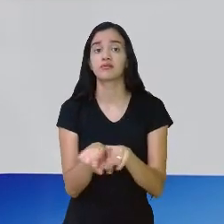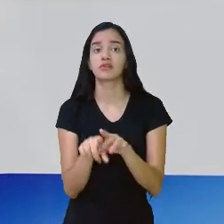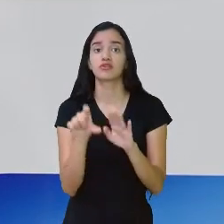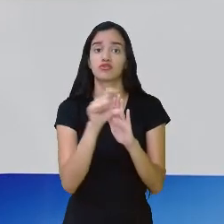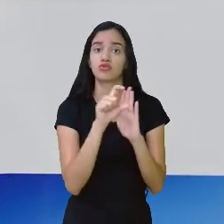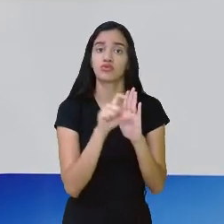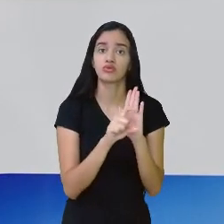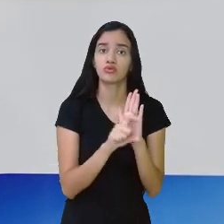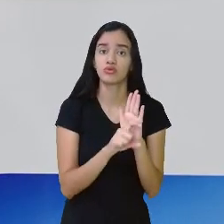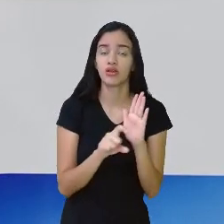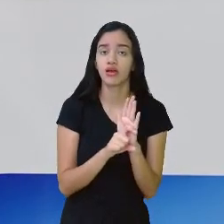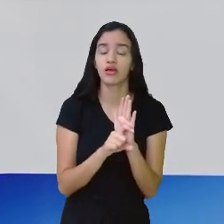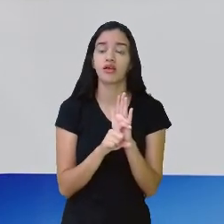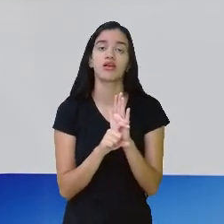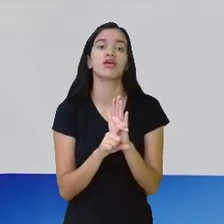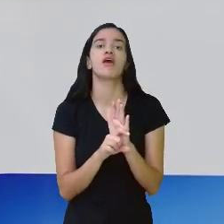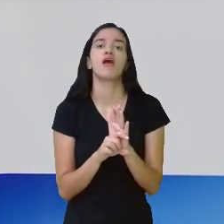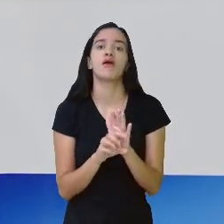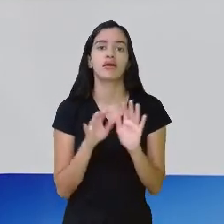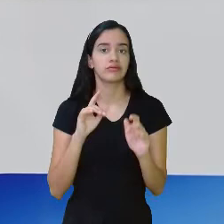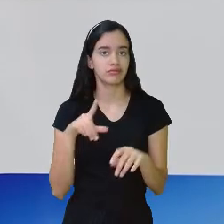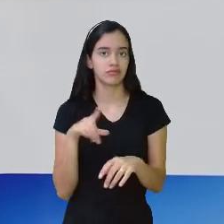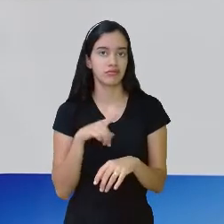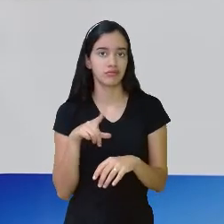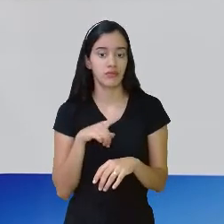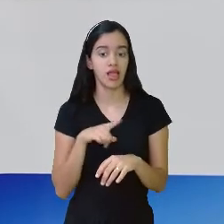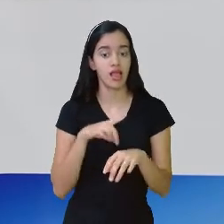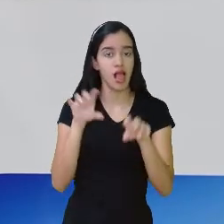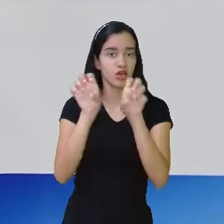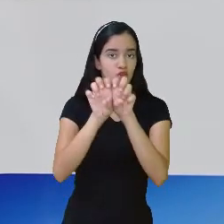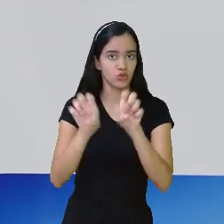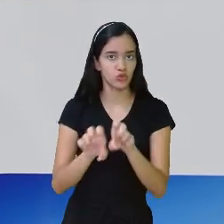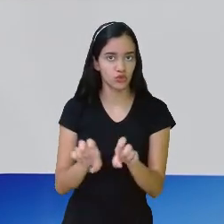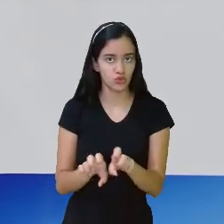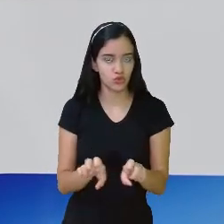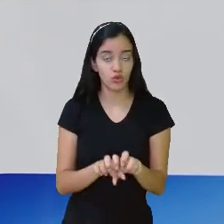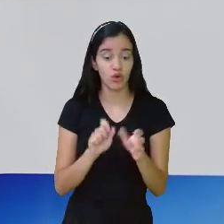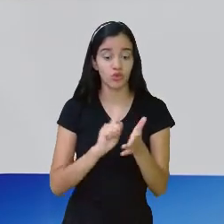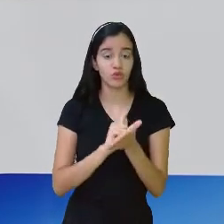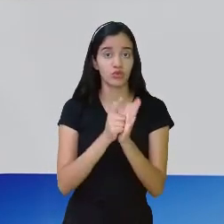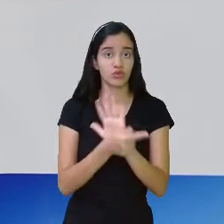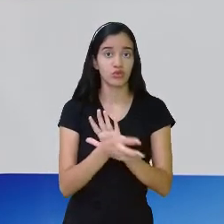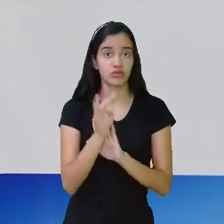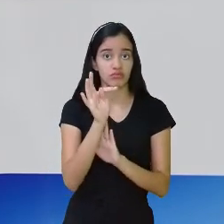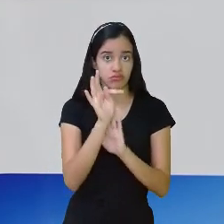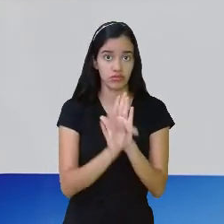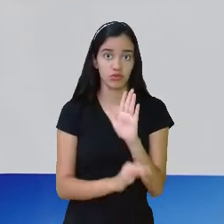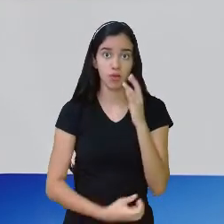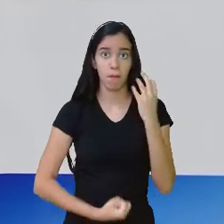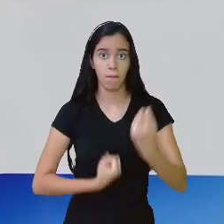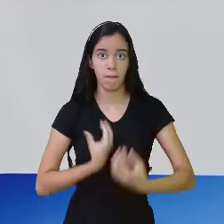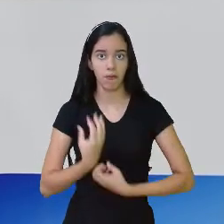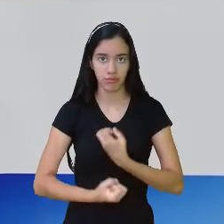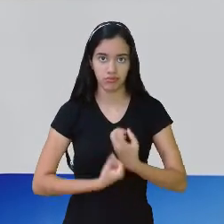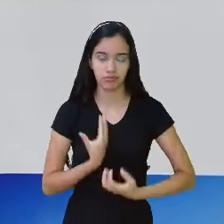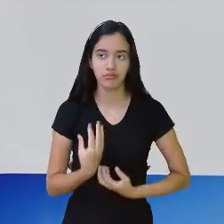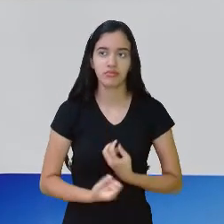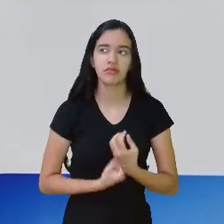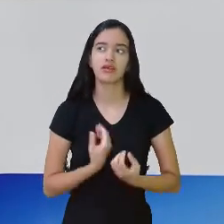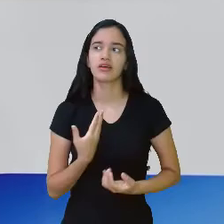estrofe e que isso aí forma a estrutura desse gênero textual, poema.